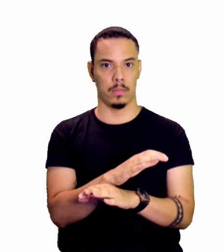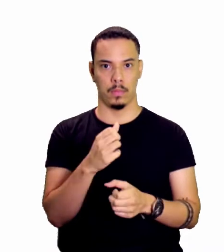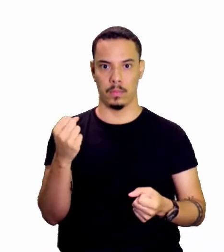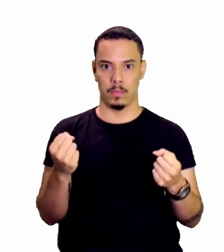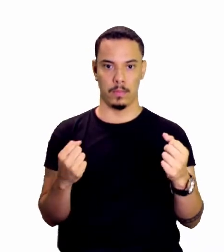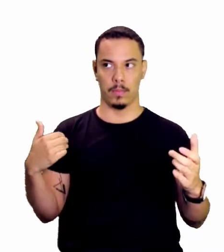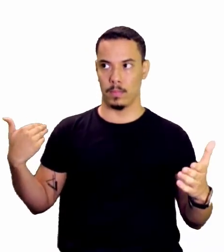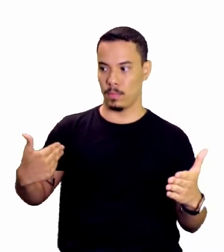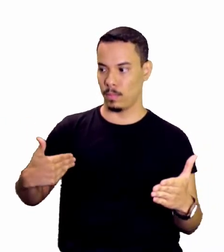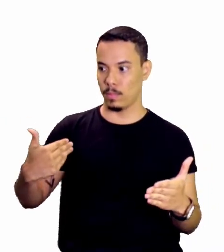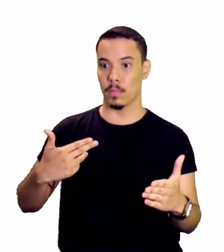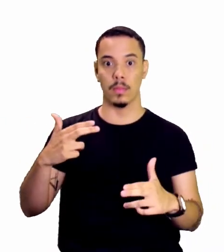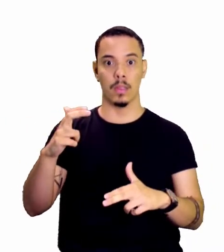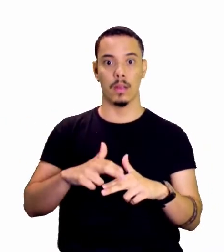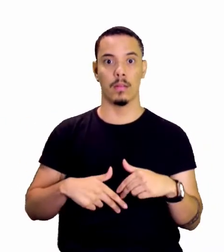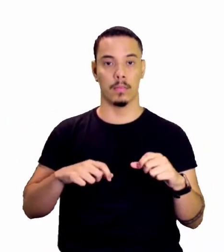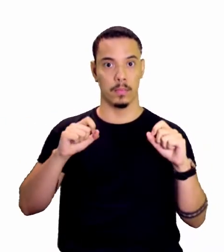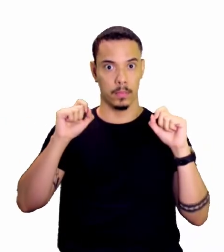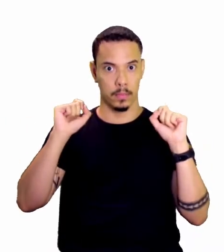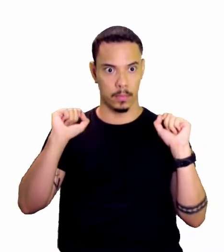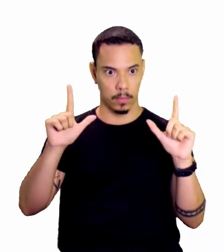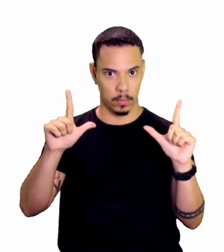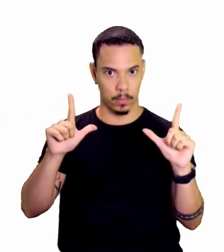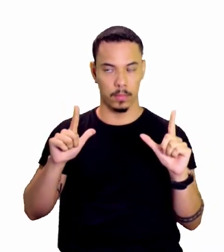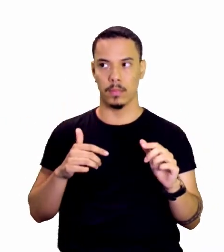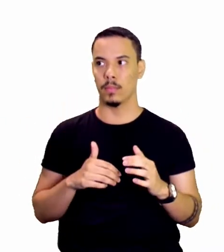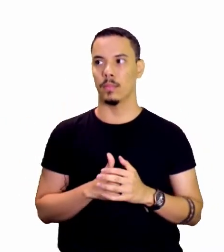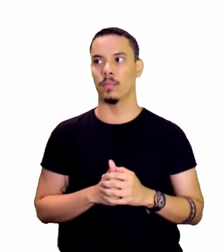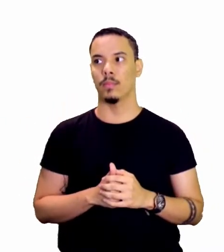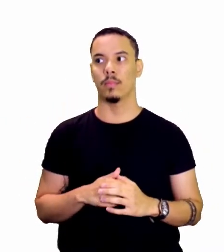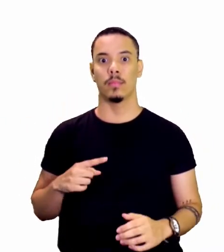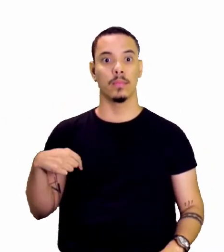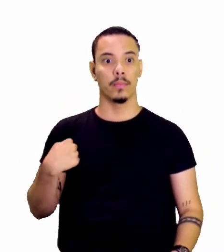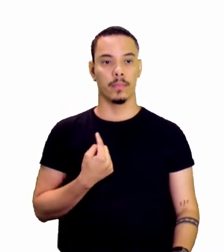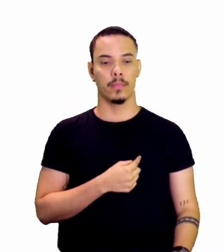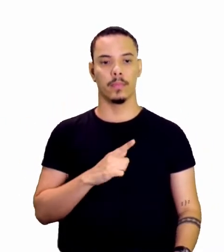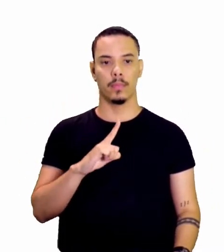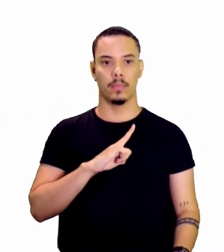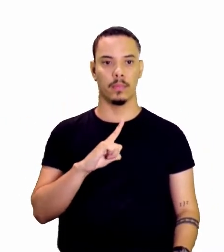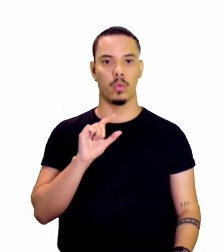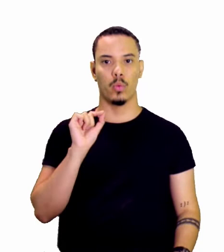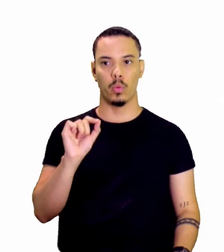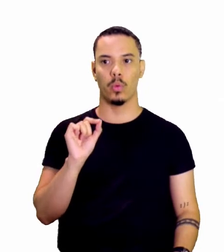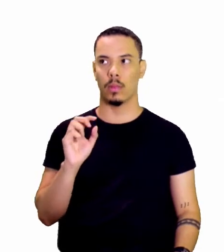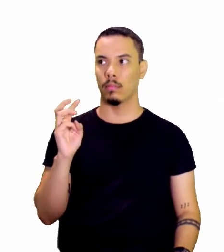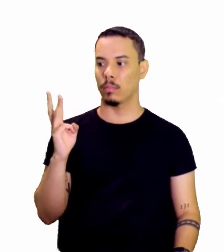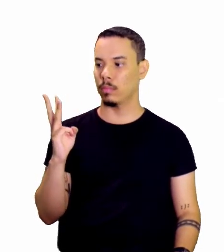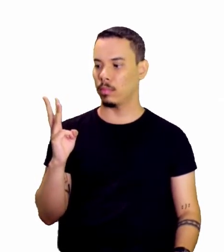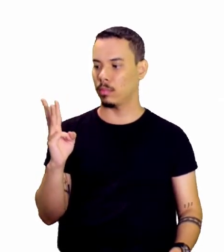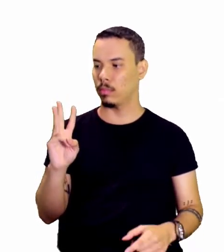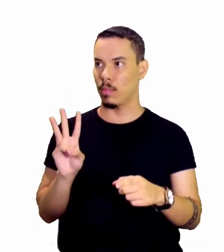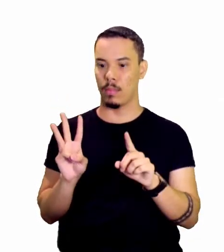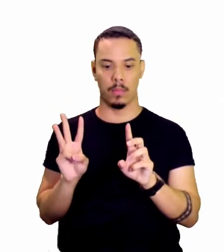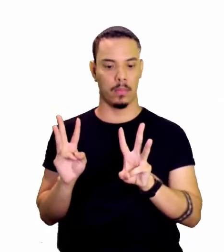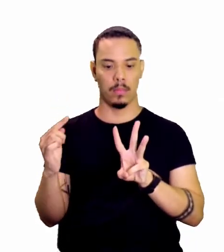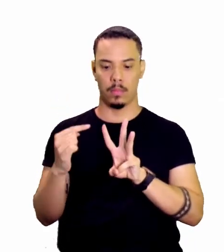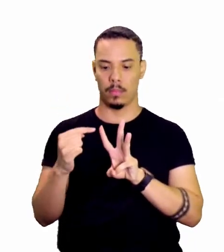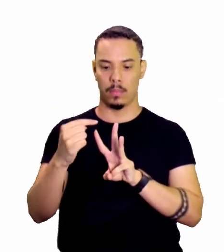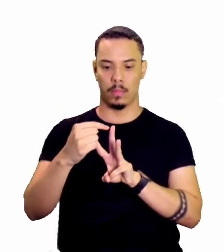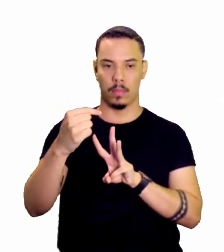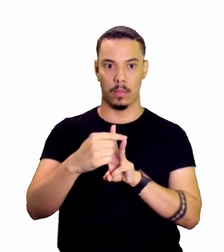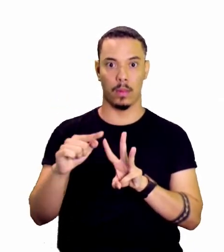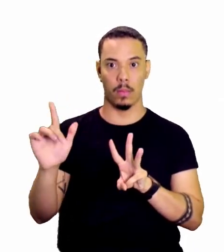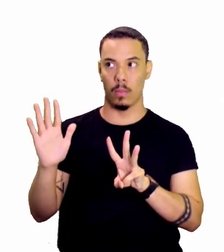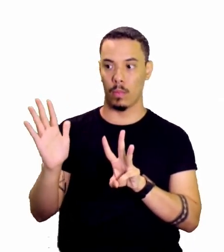pelo então aqui olha só se liga e nós temos que nós vimos três estantes nós vamos aqui ó